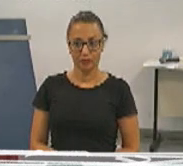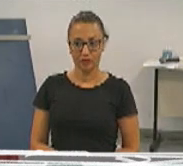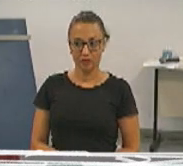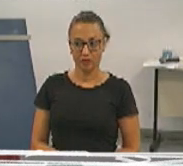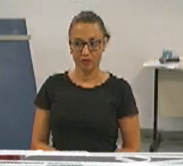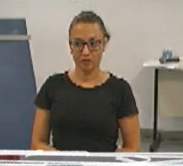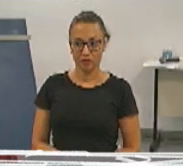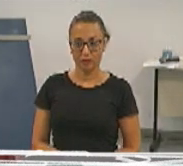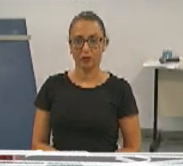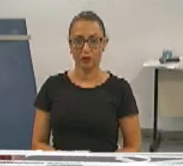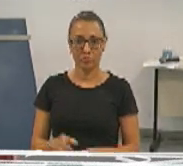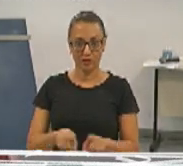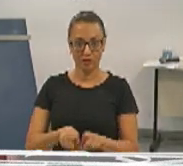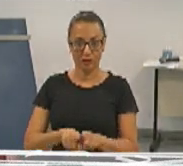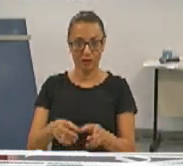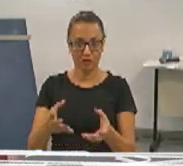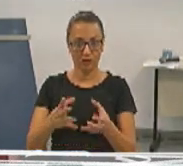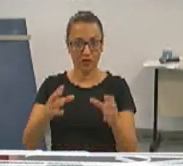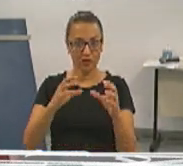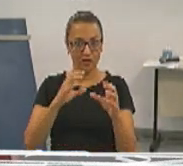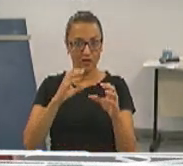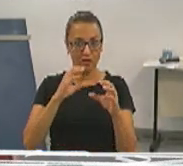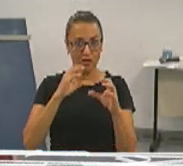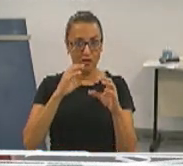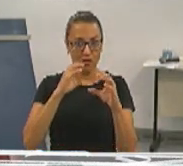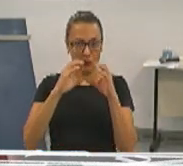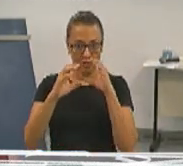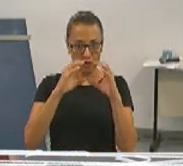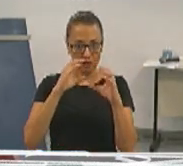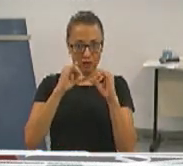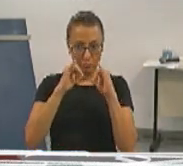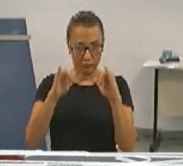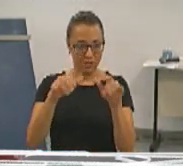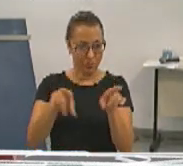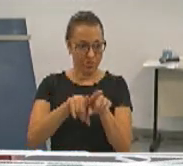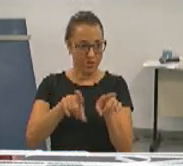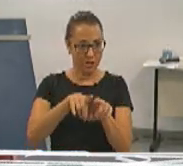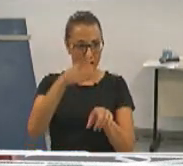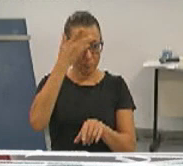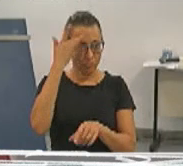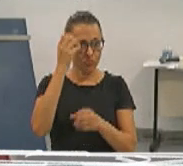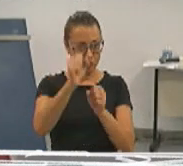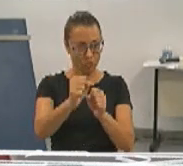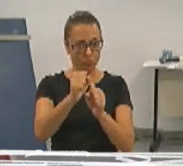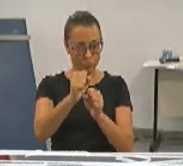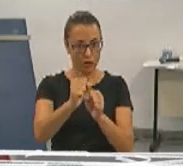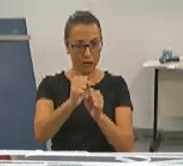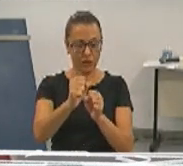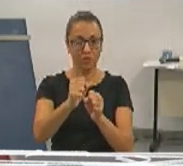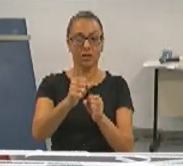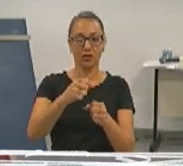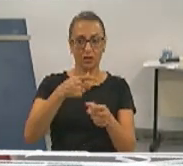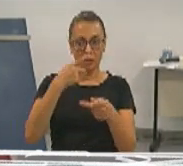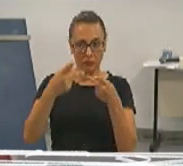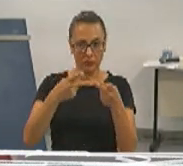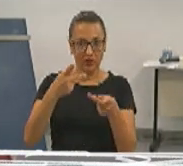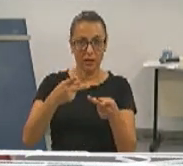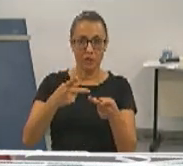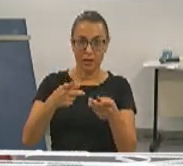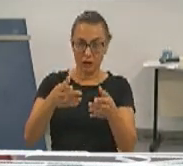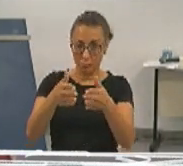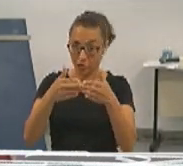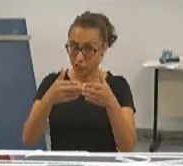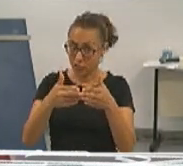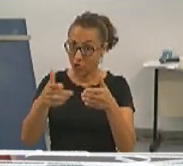Queria comunicar que a plateia tem essa forma de se manifestar, eu vou reincidir que a CCP